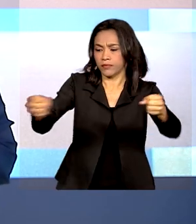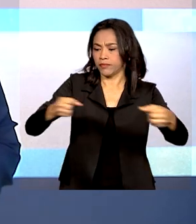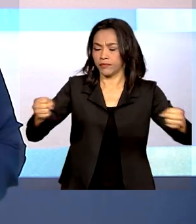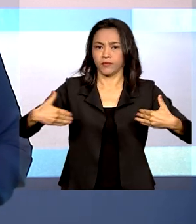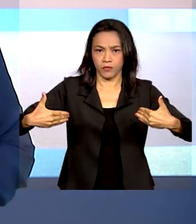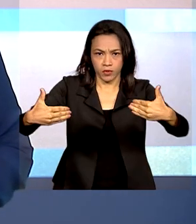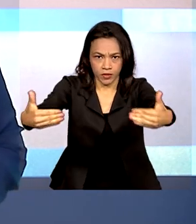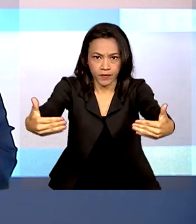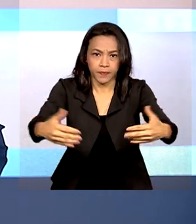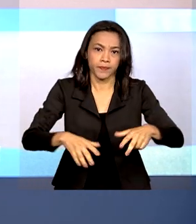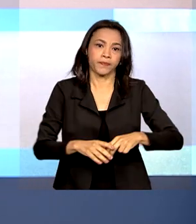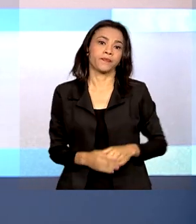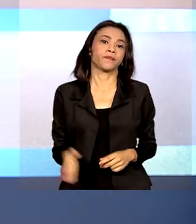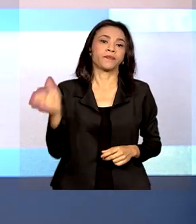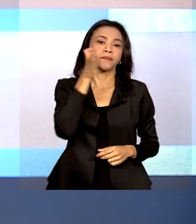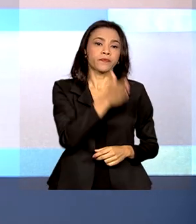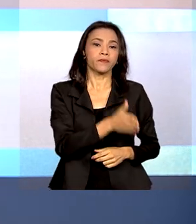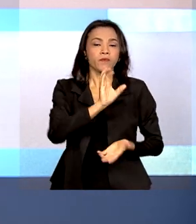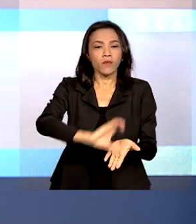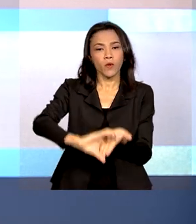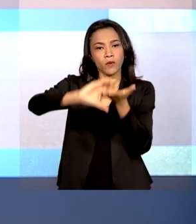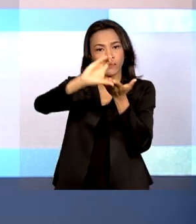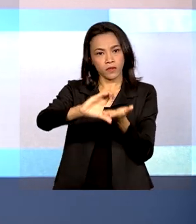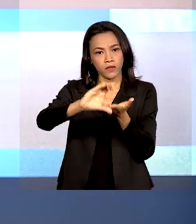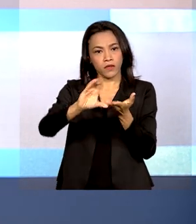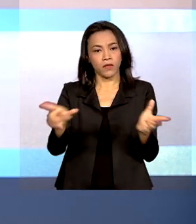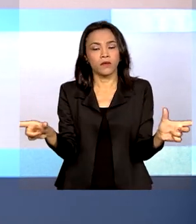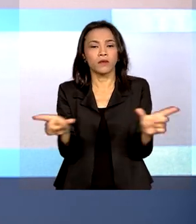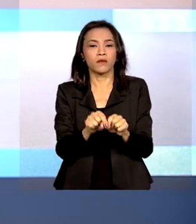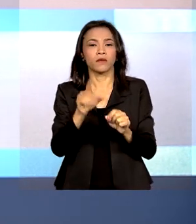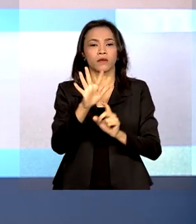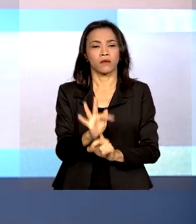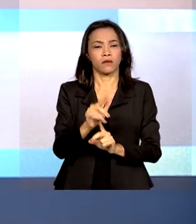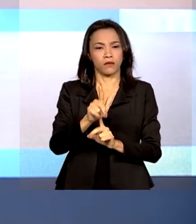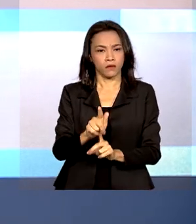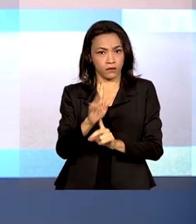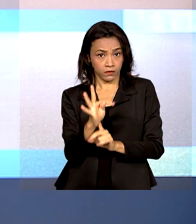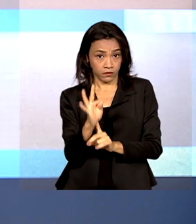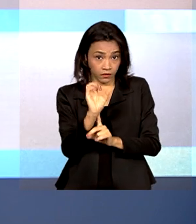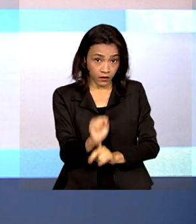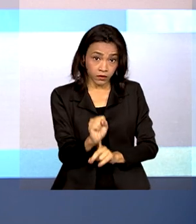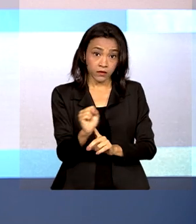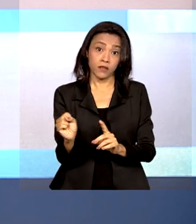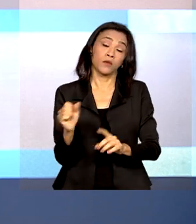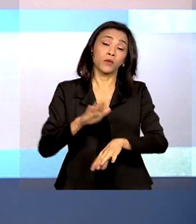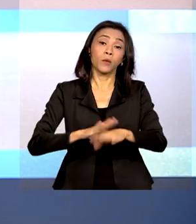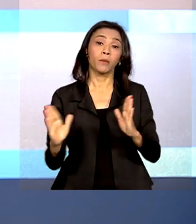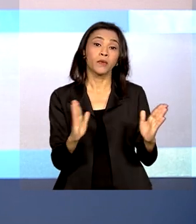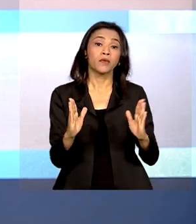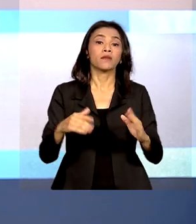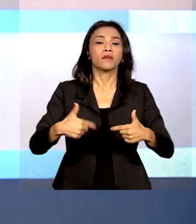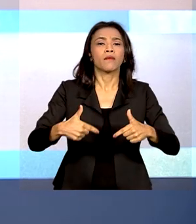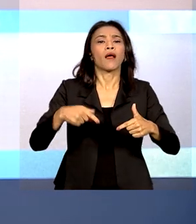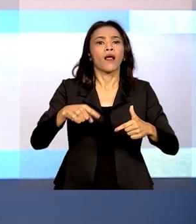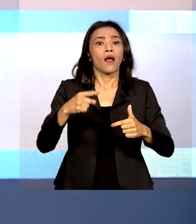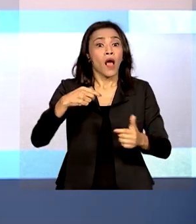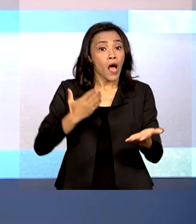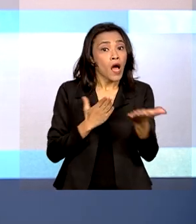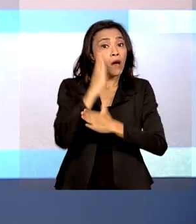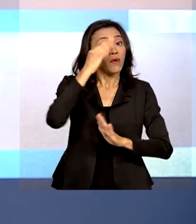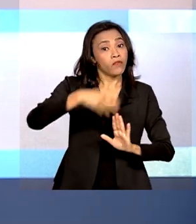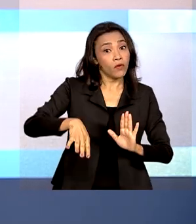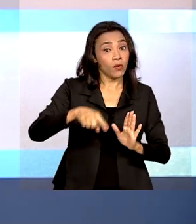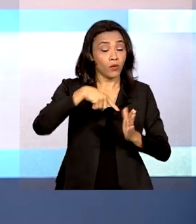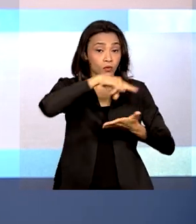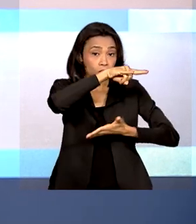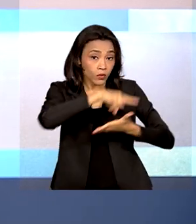O Conselho Curador do FGTS, o Fundo de Garantia do Tempo de Serviço, aprovou uma resolução que amplia o valor